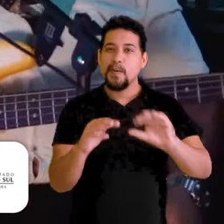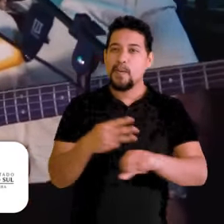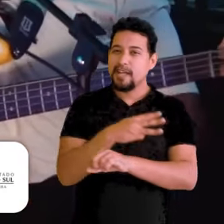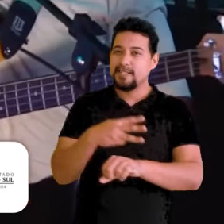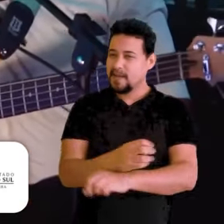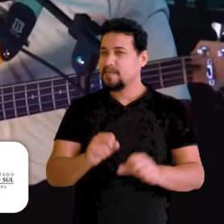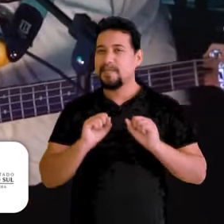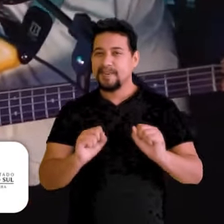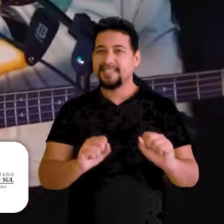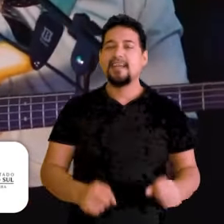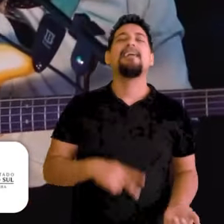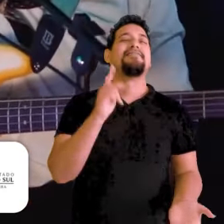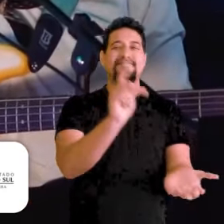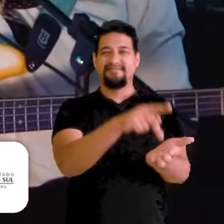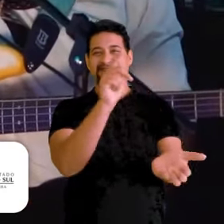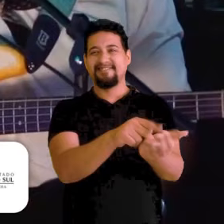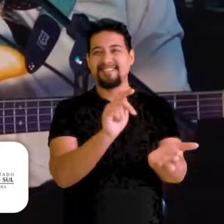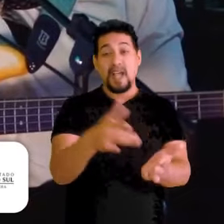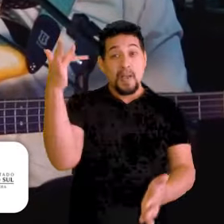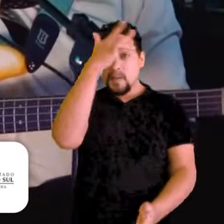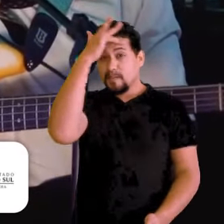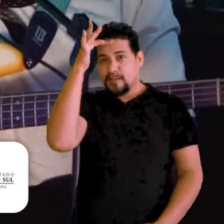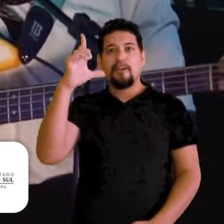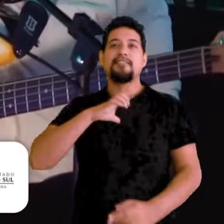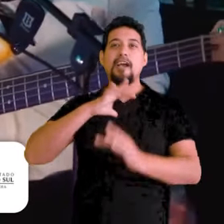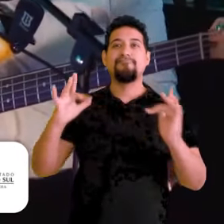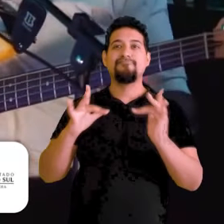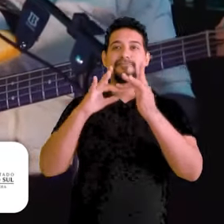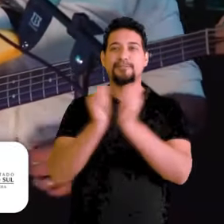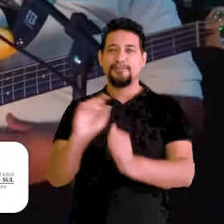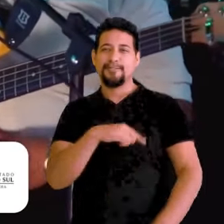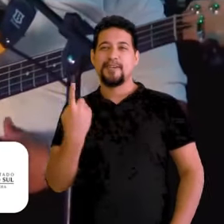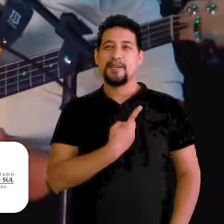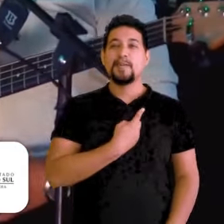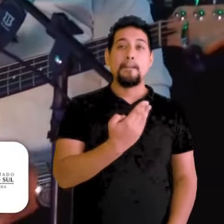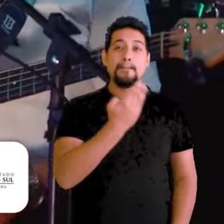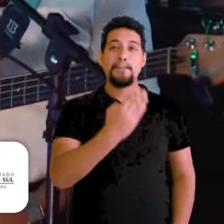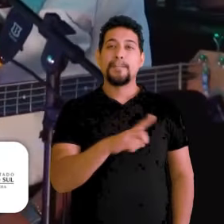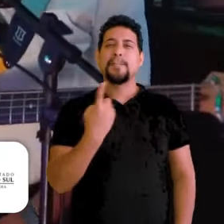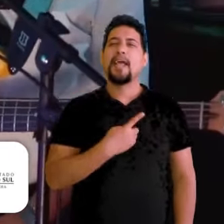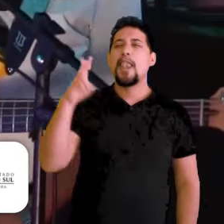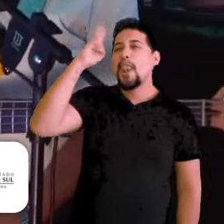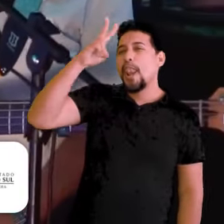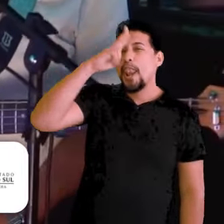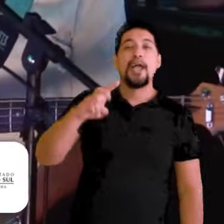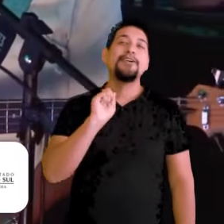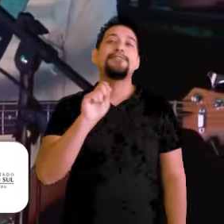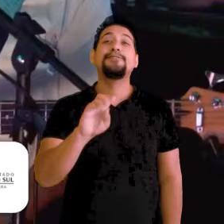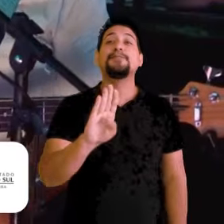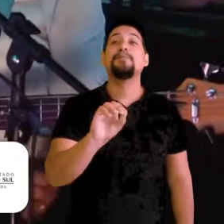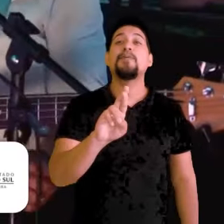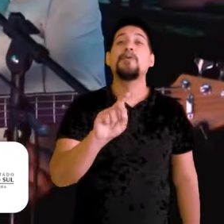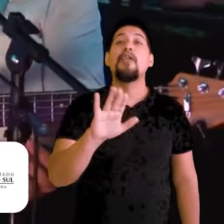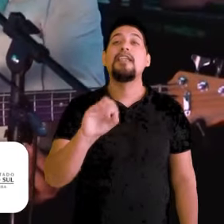aí no WhatsApp. É verdade, tio Chiquito. O pessoal está conectado conosco. Já estão pedindo para a gente recordar um pouquinho mais